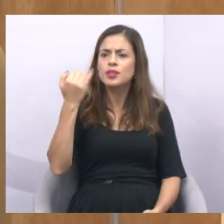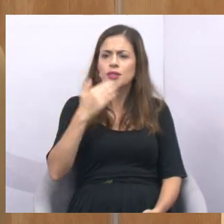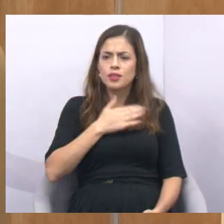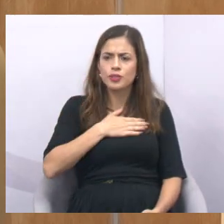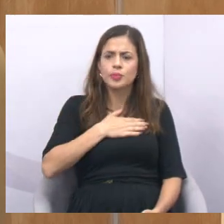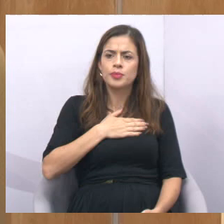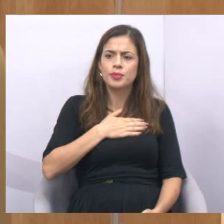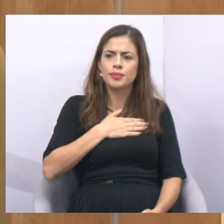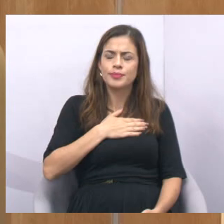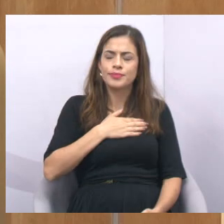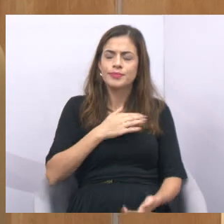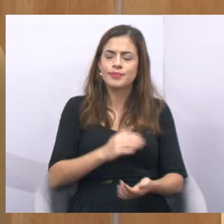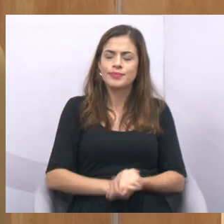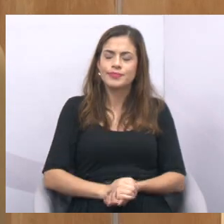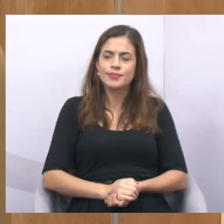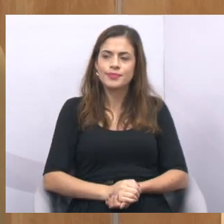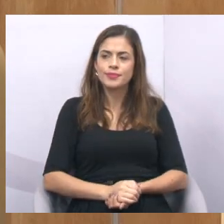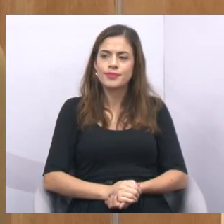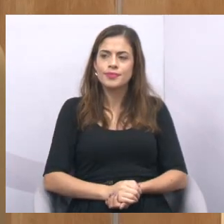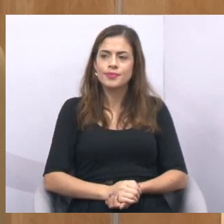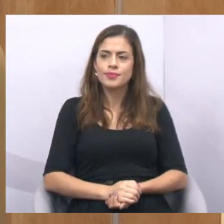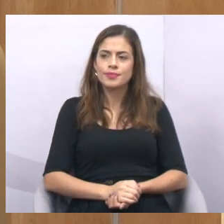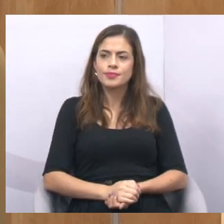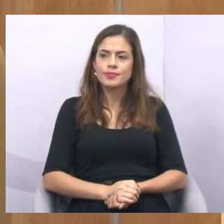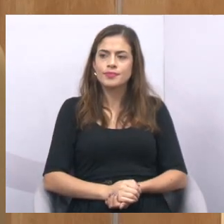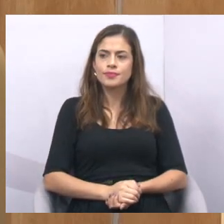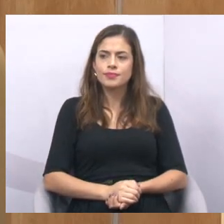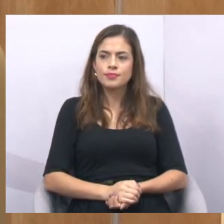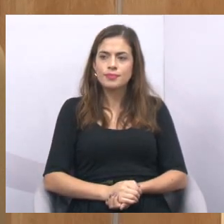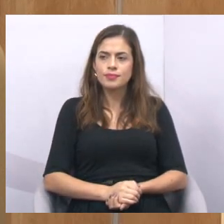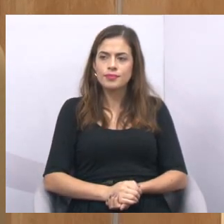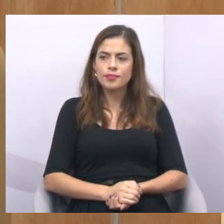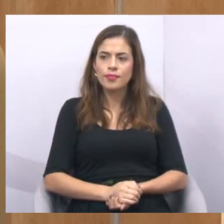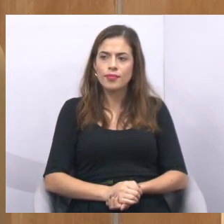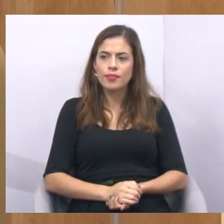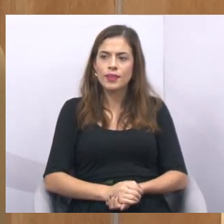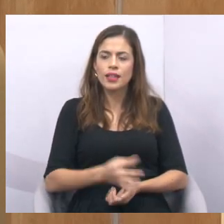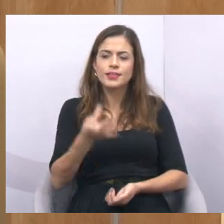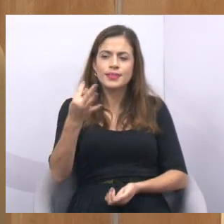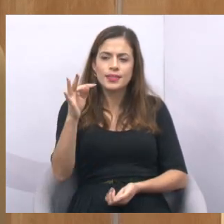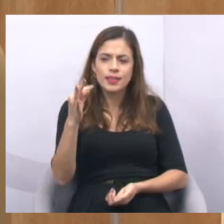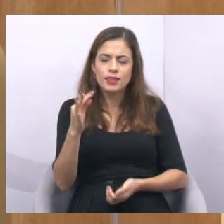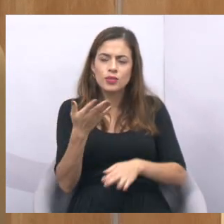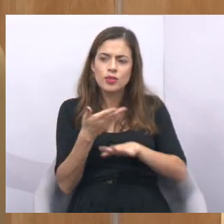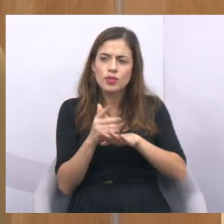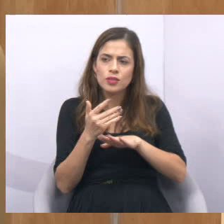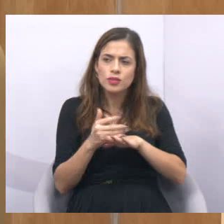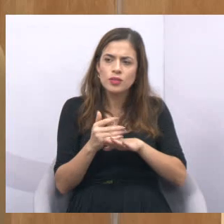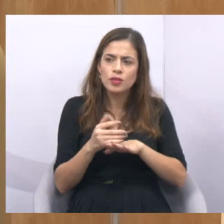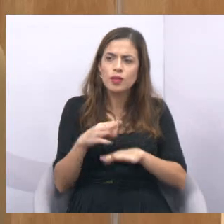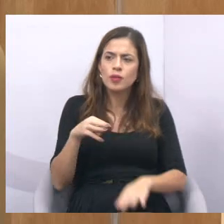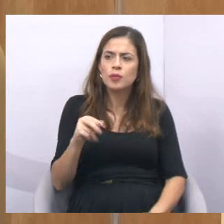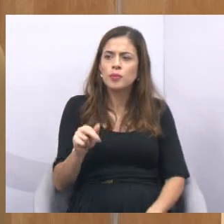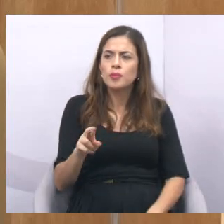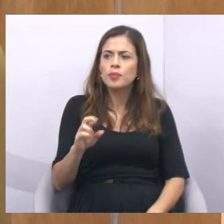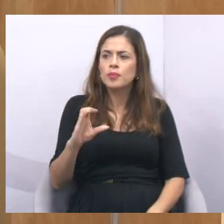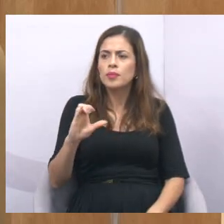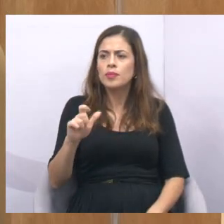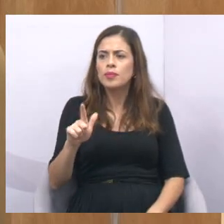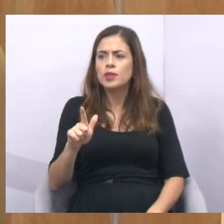vida, né? Aí, um técnico que o Marcel tem